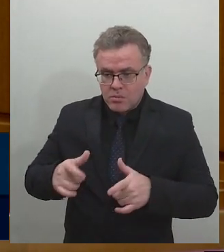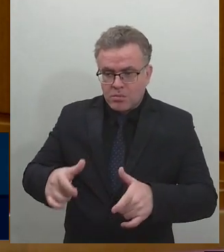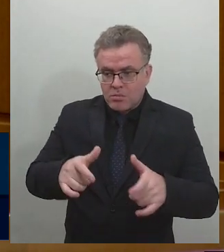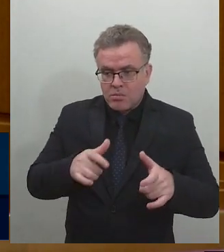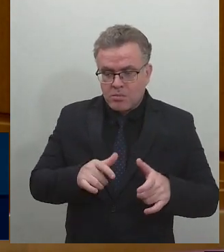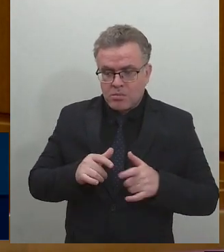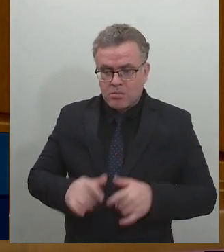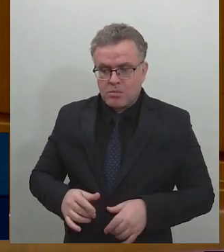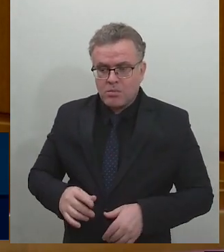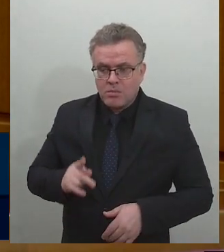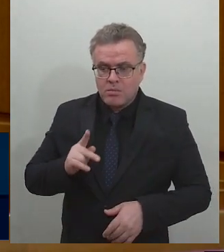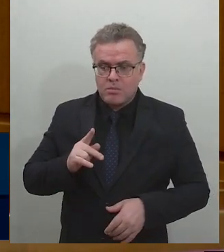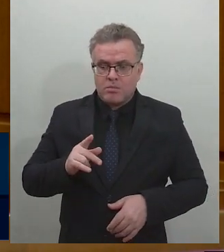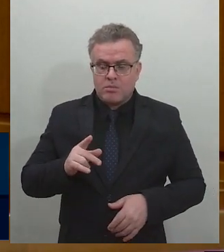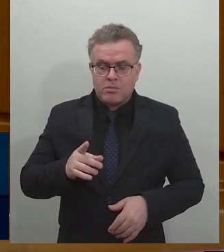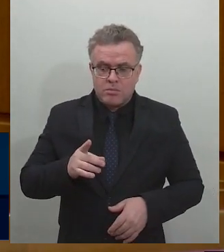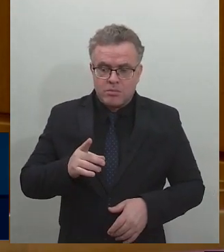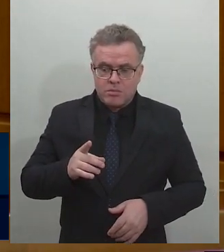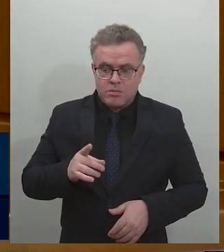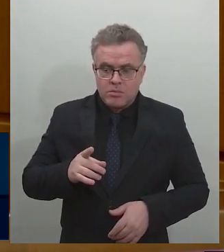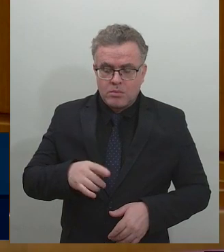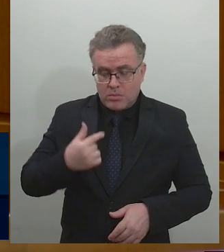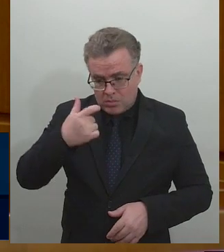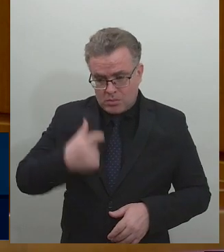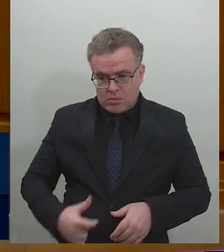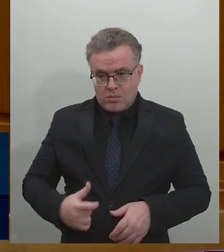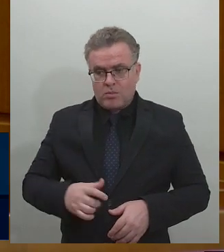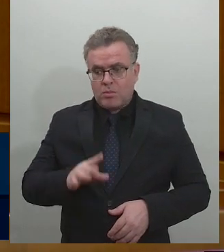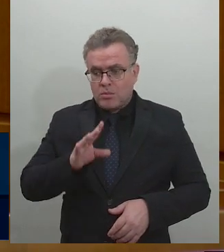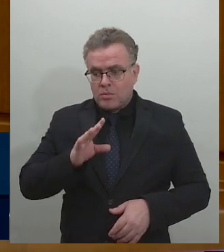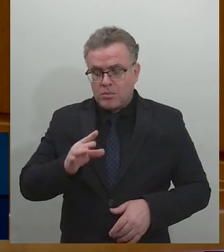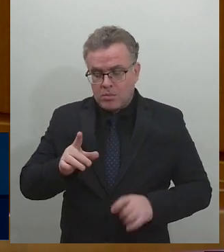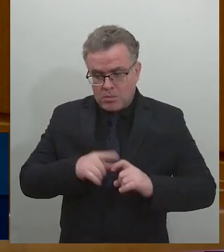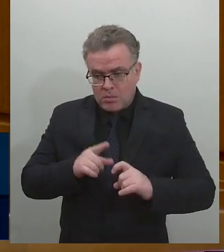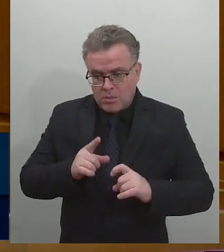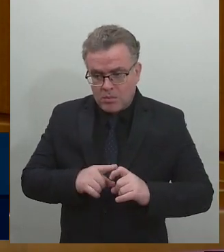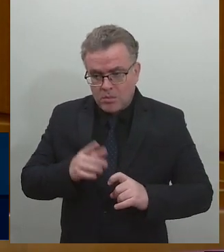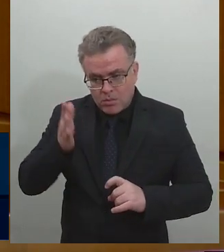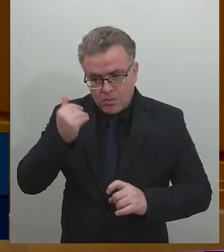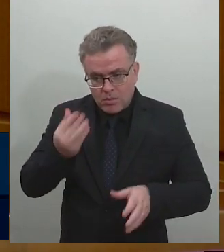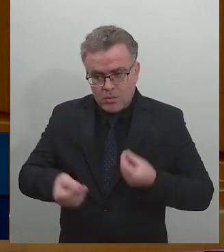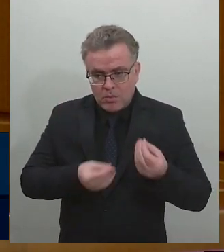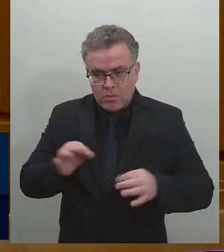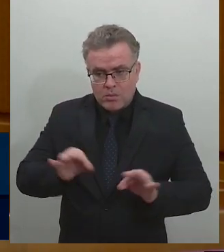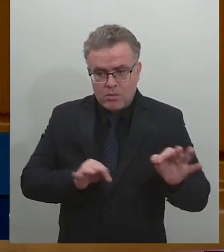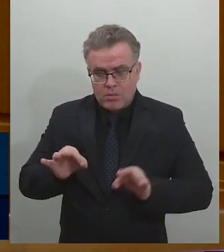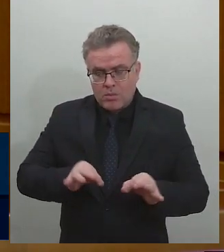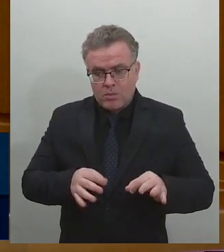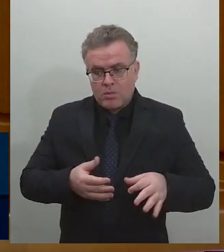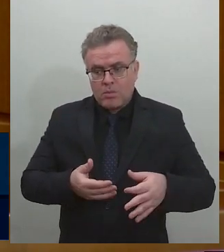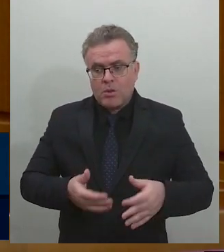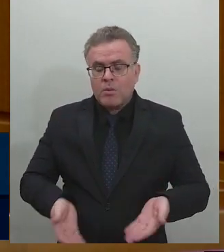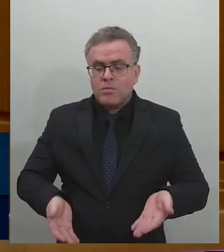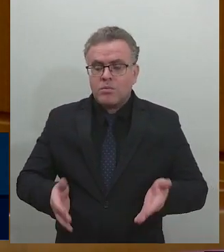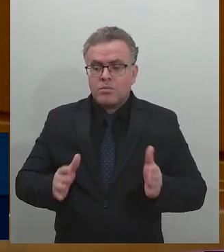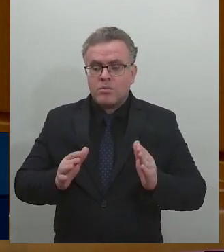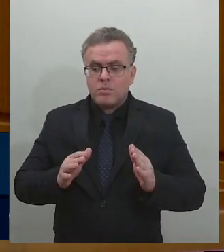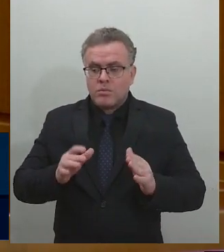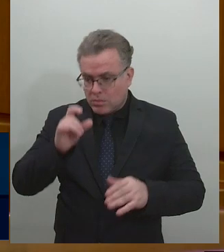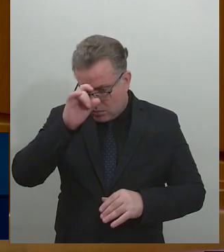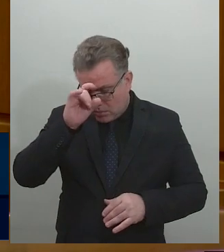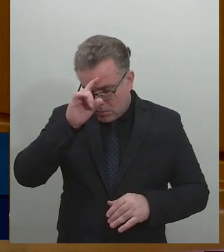está preparado. Nós temos uma maternidade nova hoje, feita pelo nosso prefeito, mas não podemos perder de forma